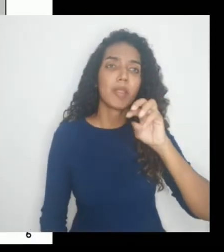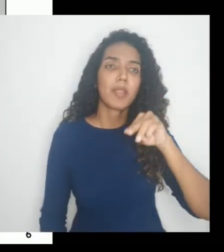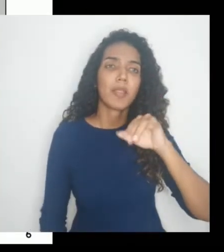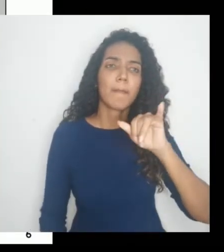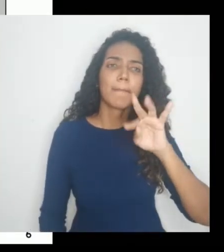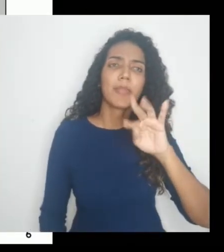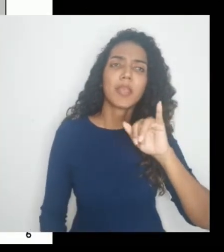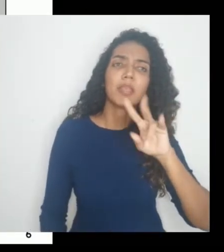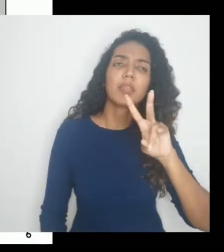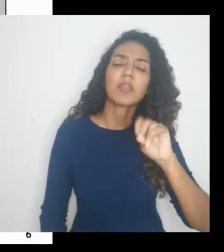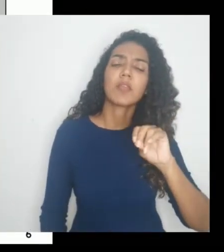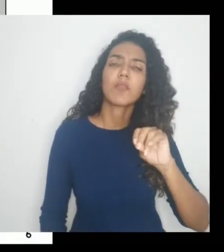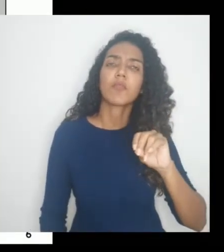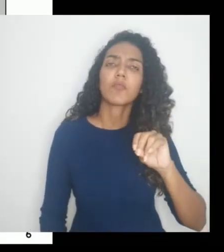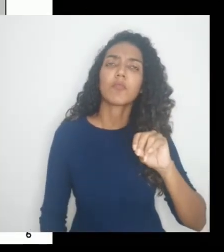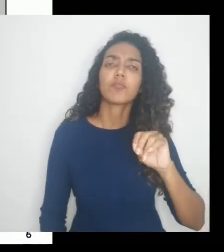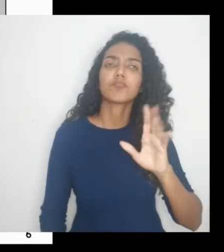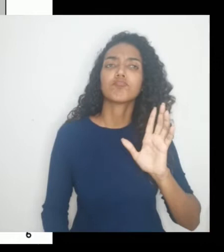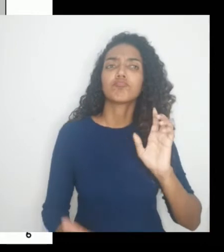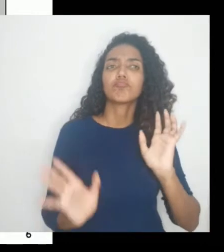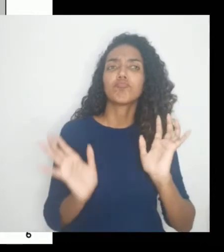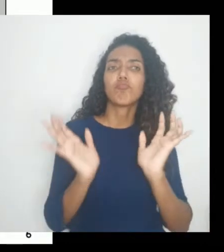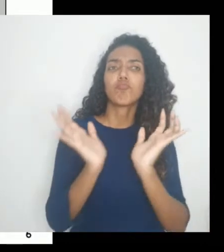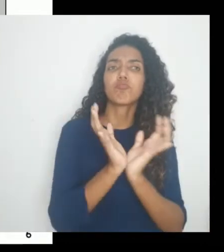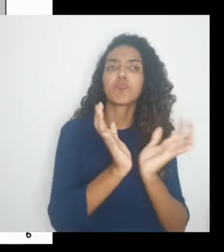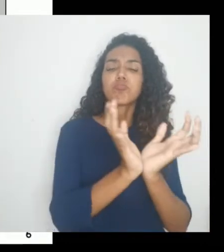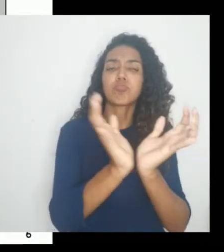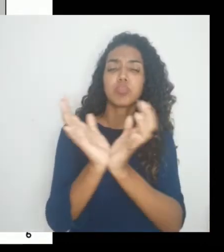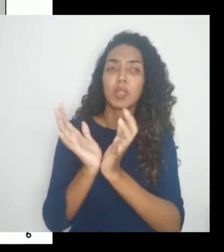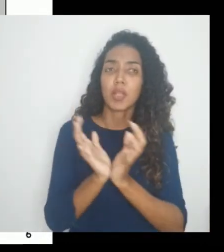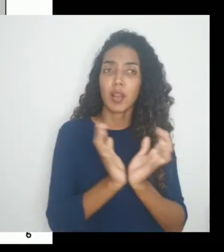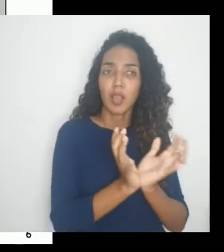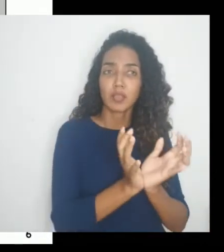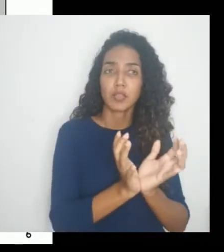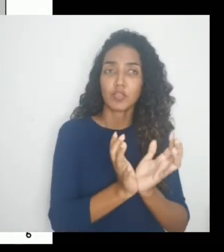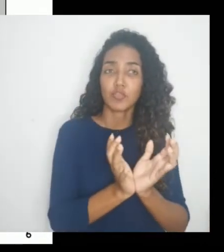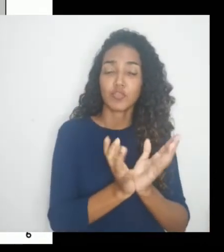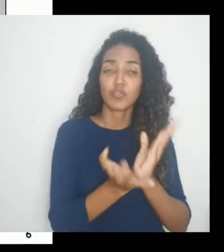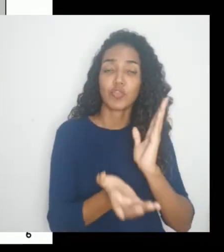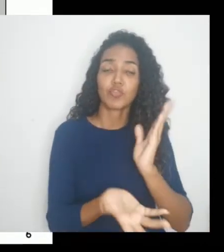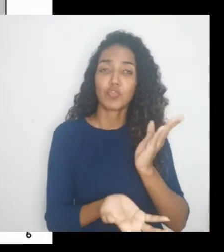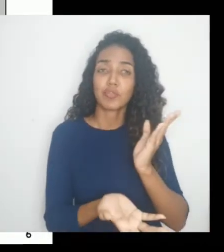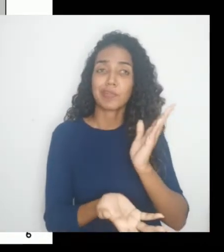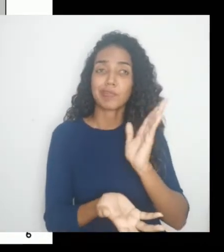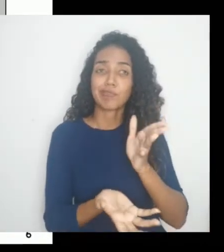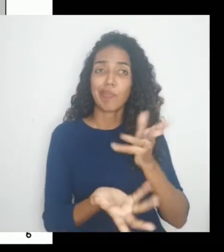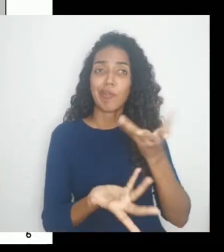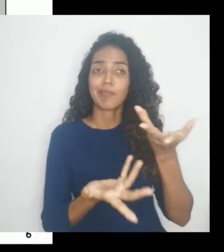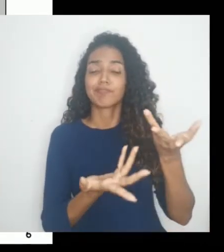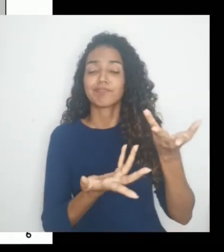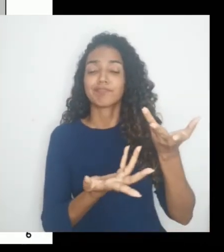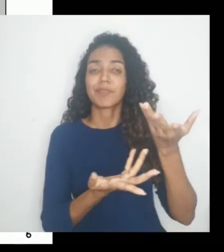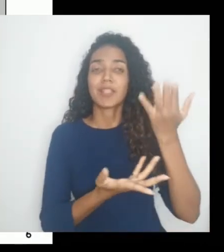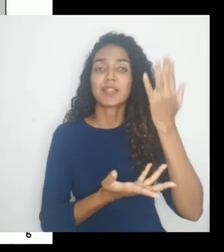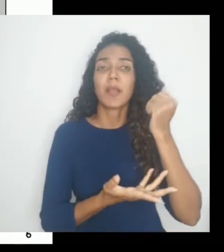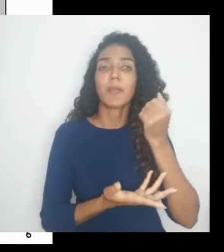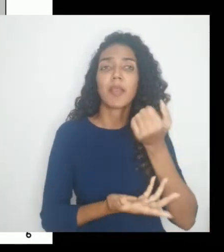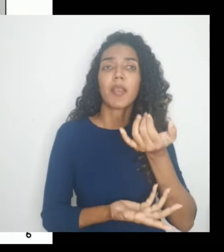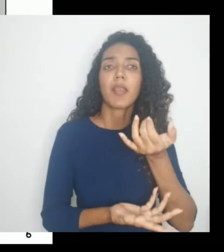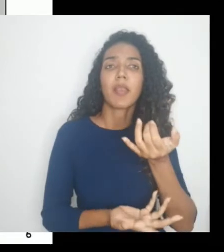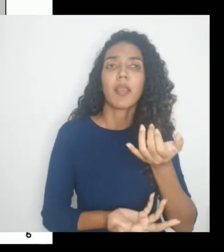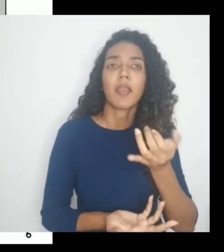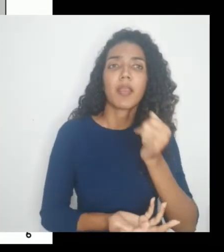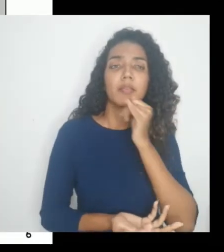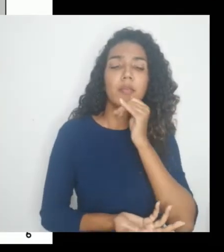são as classes que a gente mesmo define ou classes que já são previamente definidas em Java, como é o caso de string, que define uma sequência